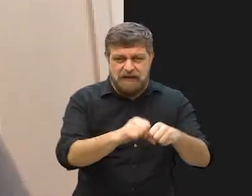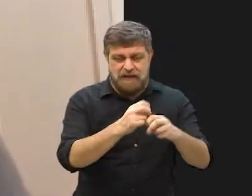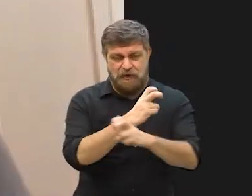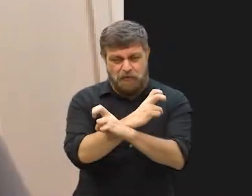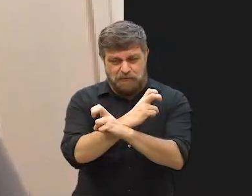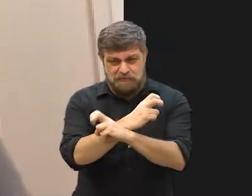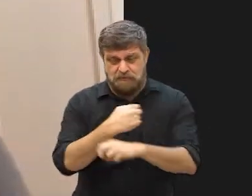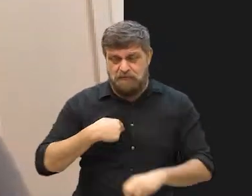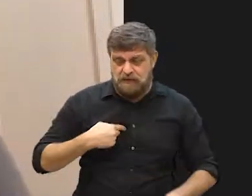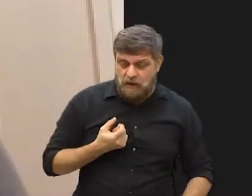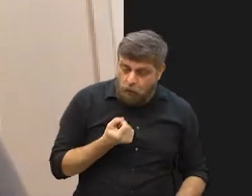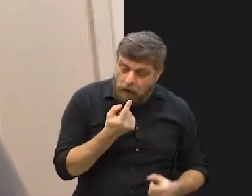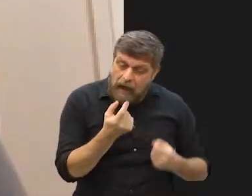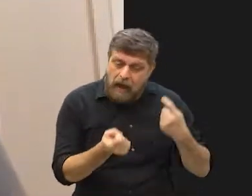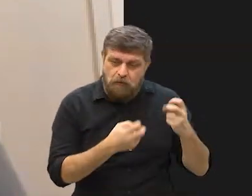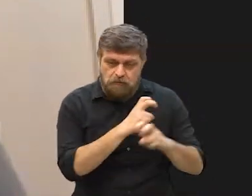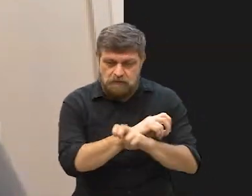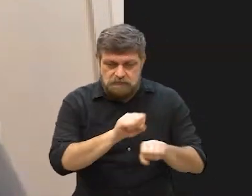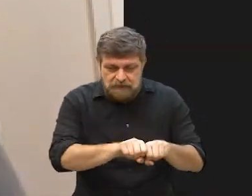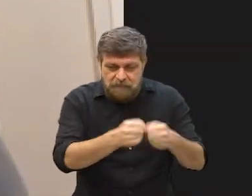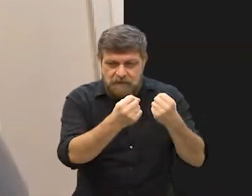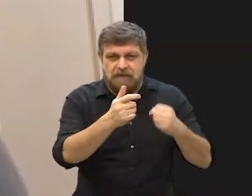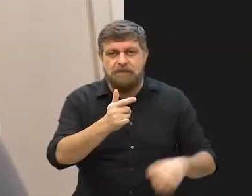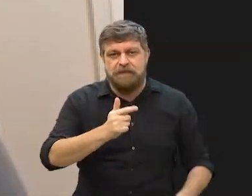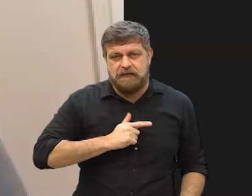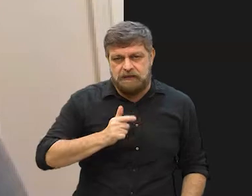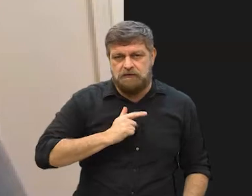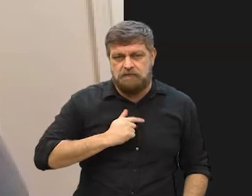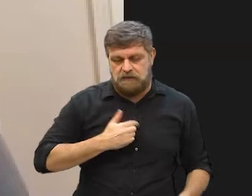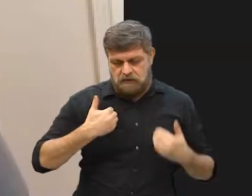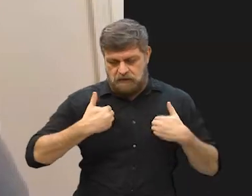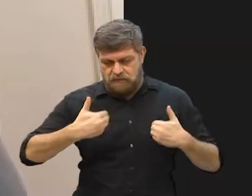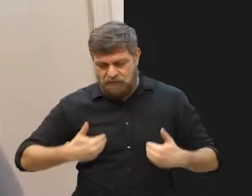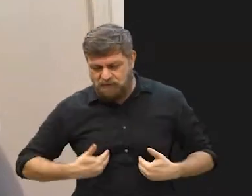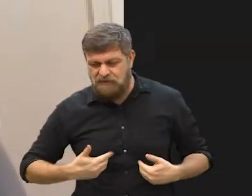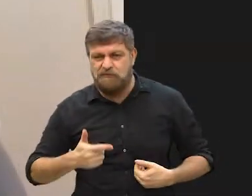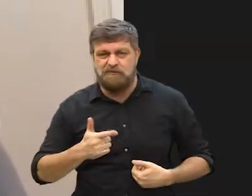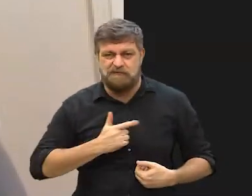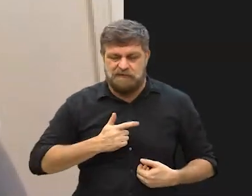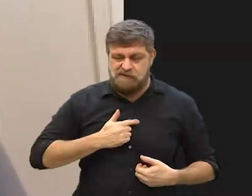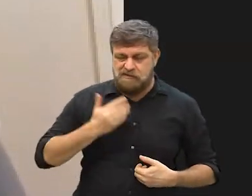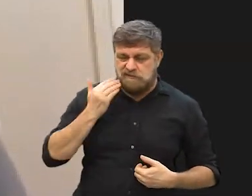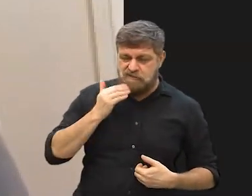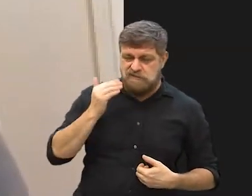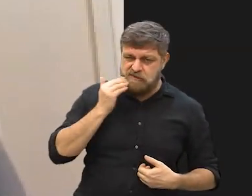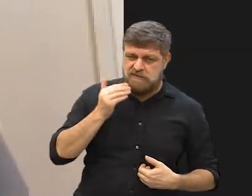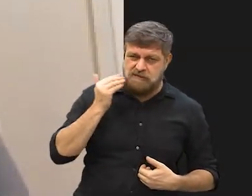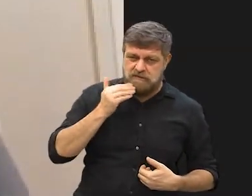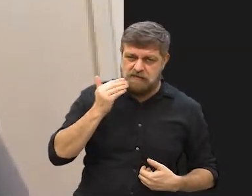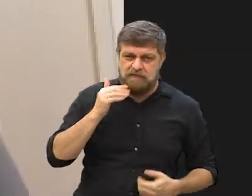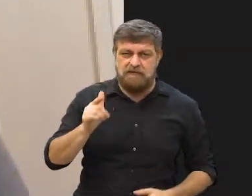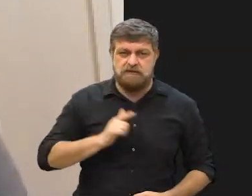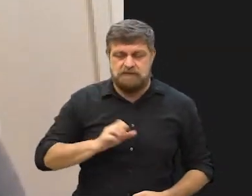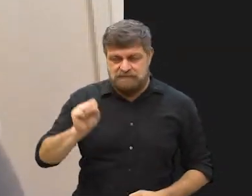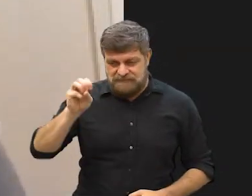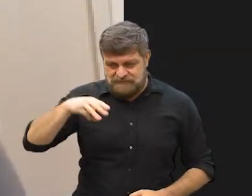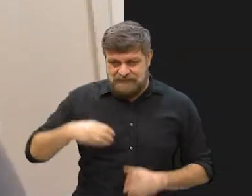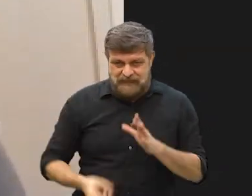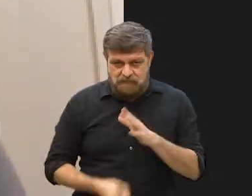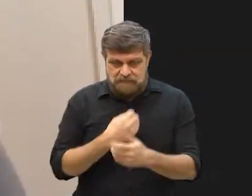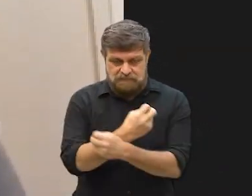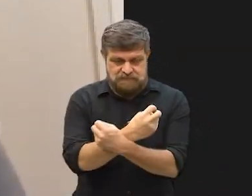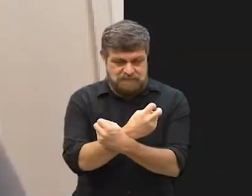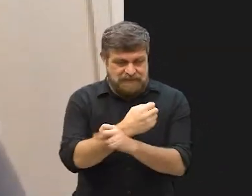caso, eu não tive tantas, né? Eu tenho deformidades, né? Eu tenho Tive, sim, fraturas, mas